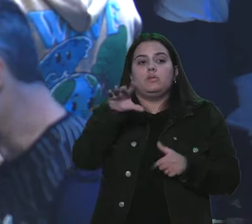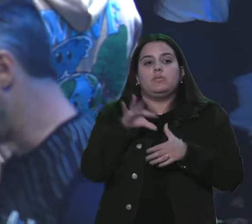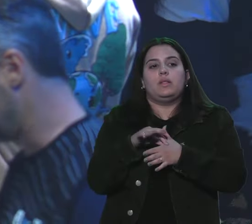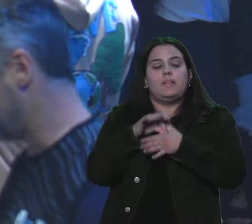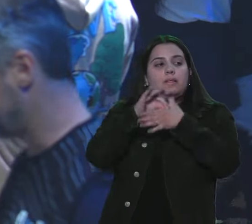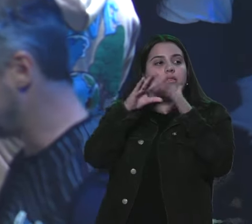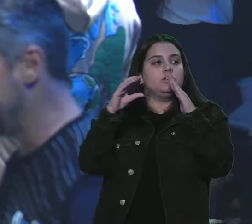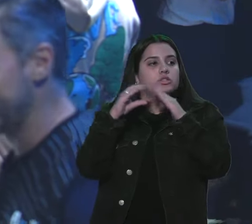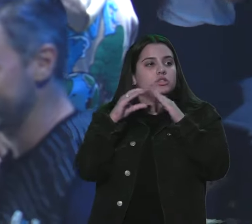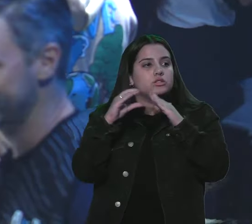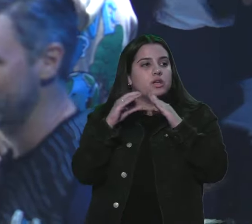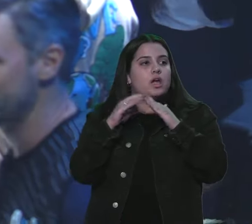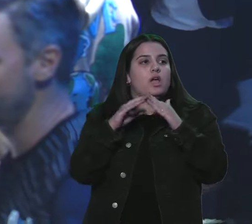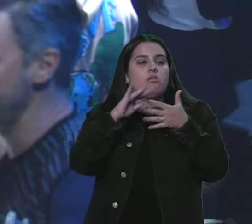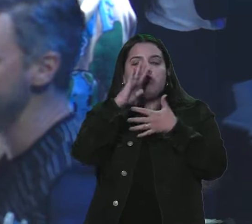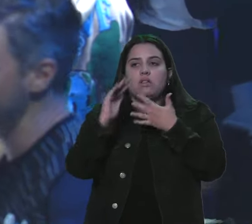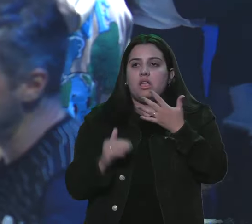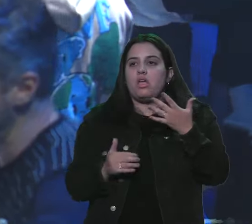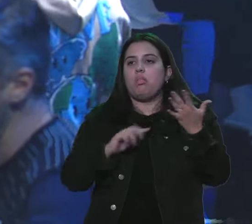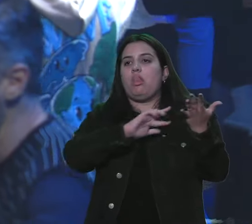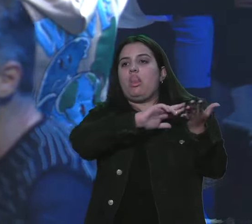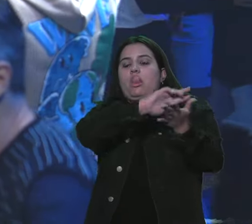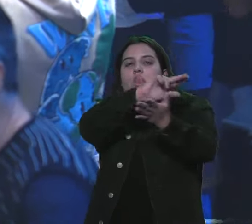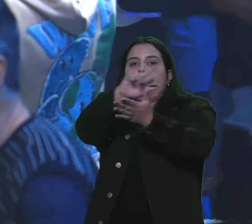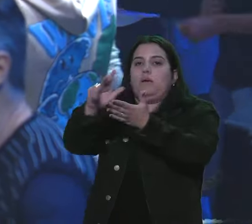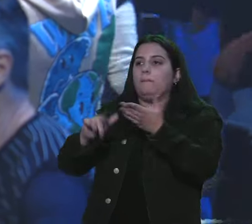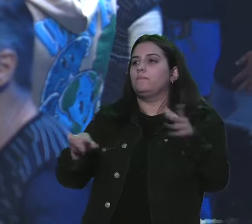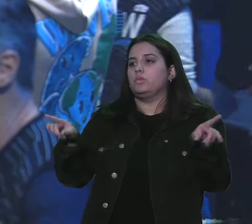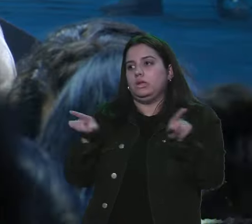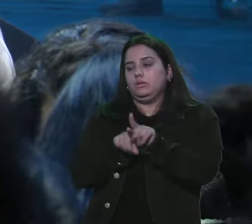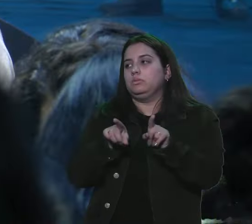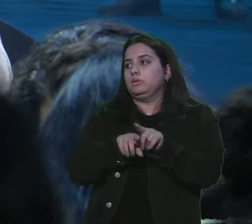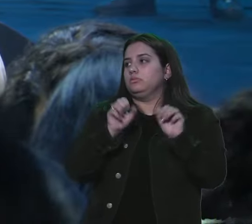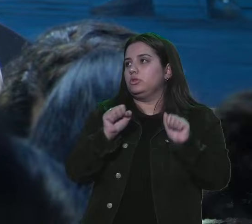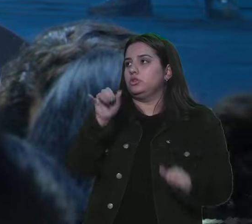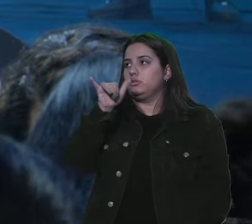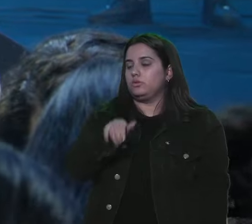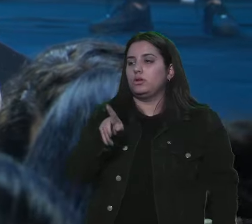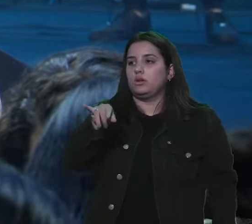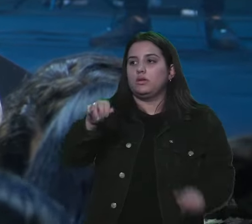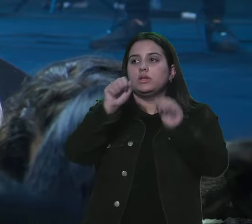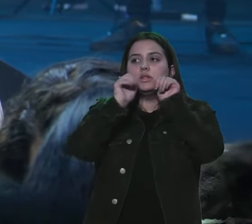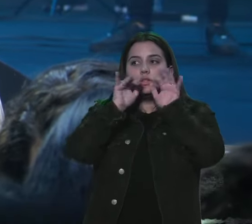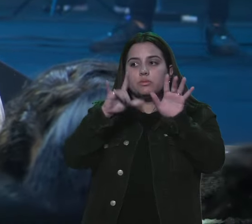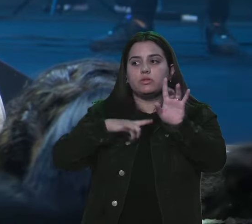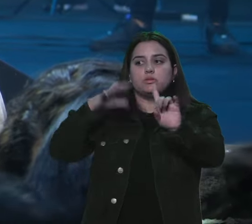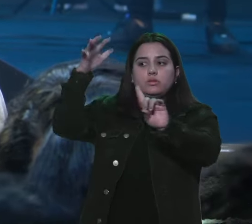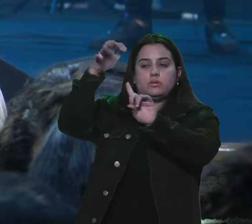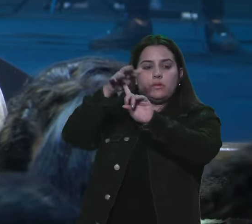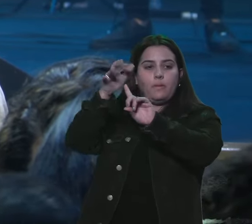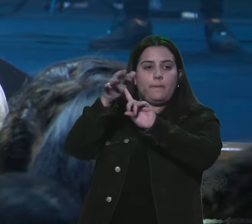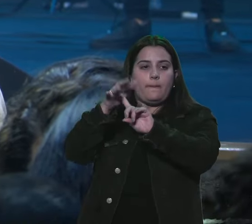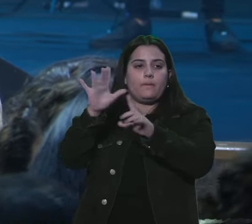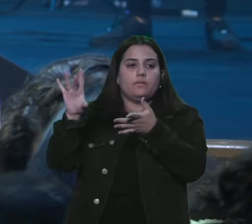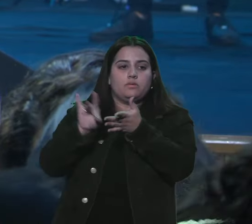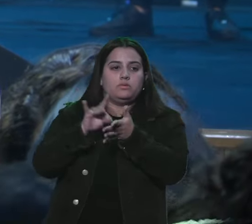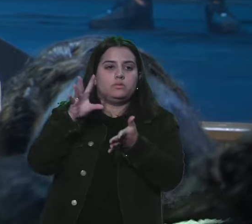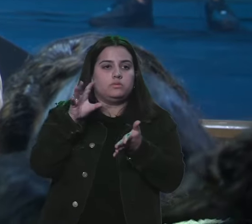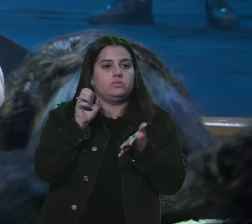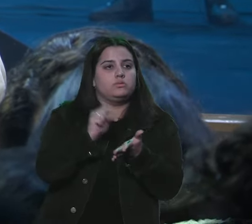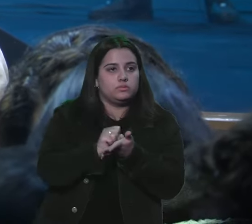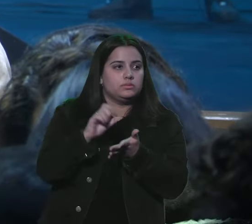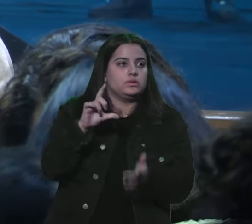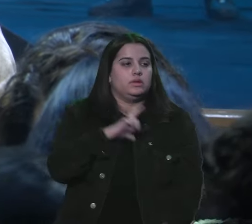célula, Flow In, Libra, Sentinelas, fica aí que vai ser bênção. Tem stand no fim do culto para você fazer a sua